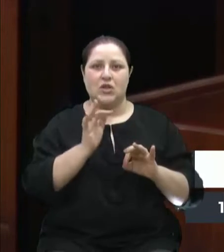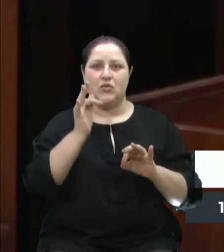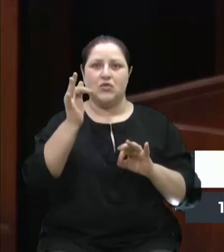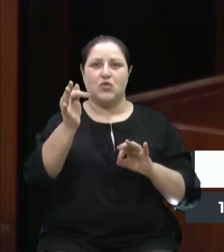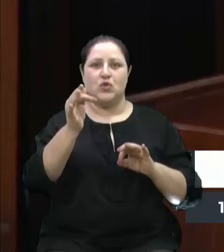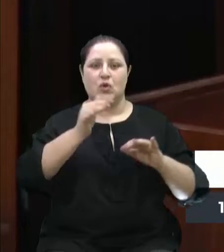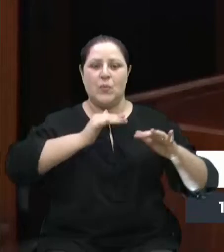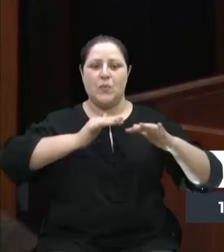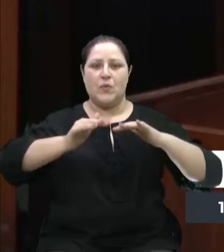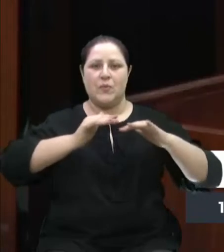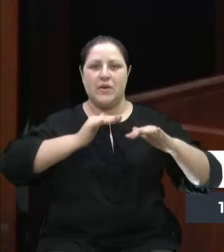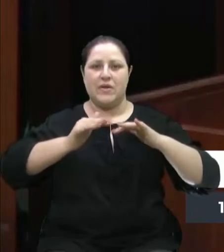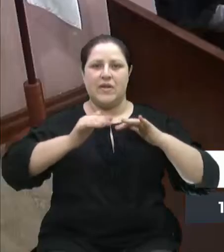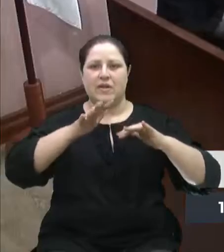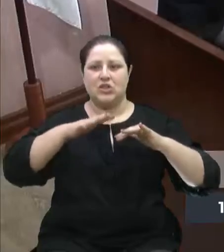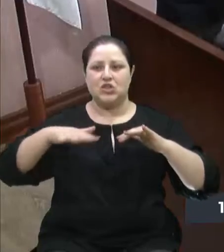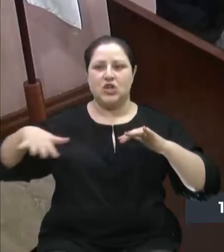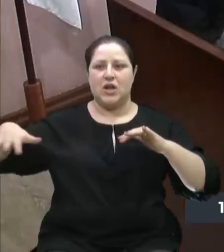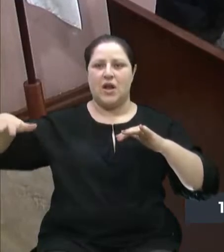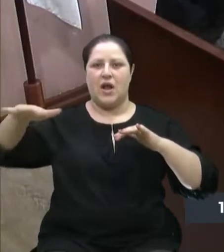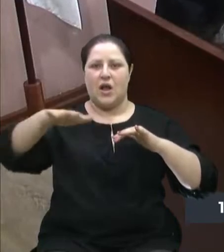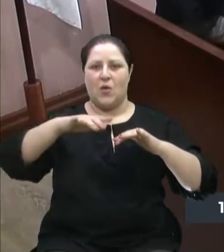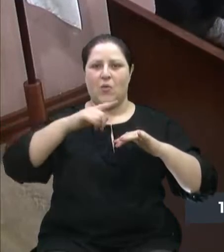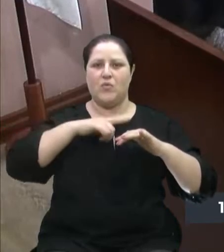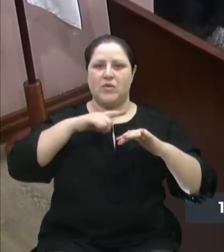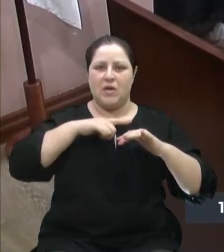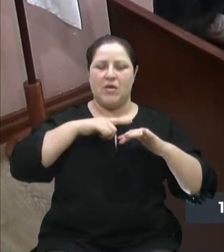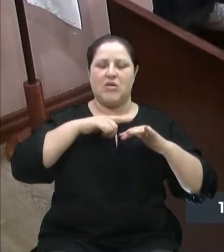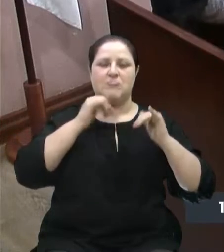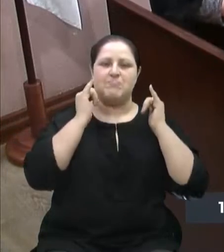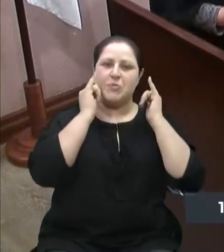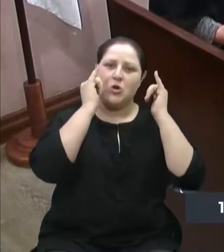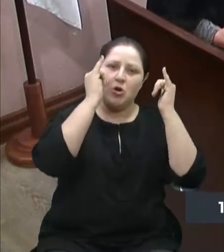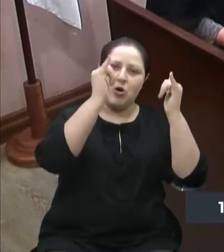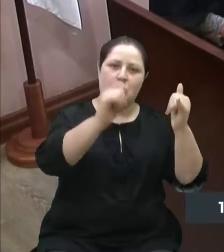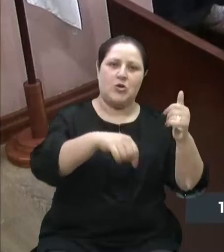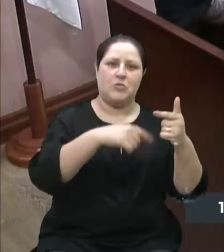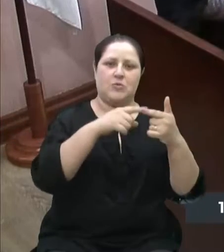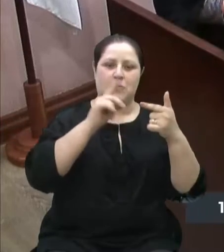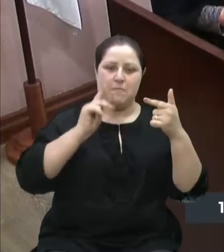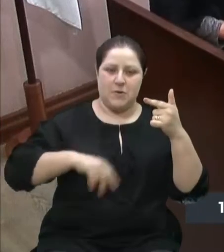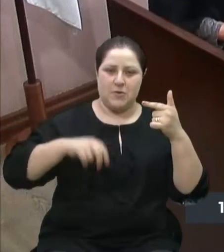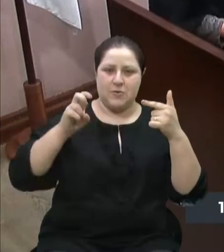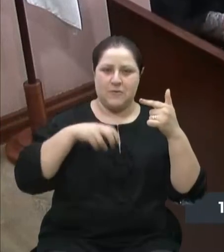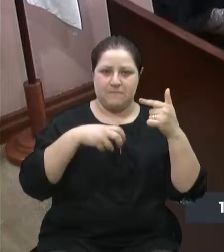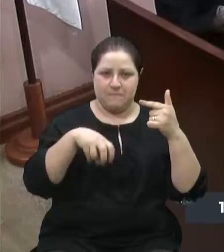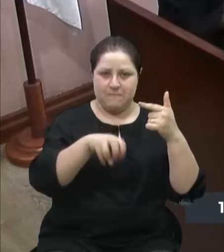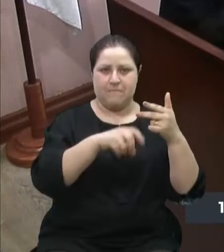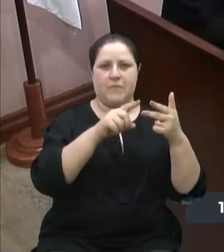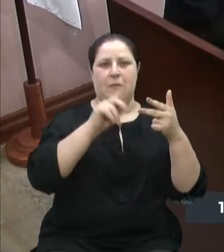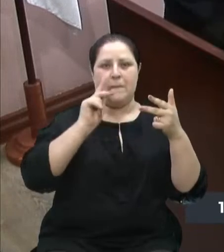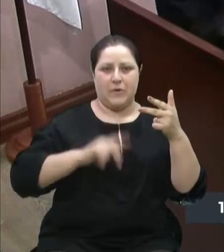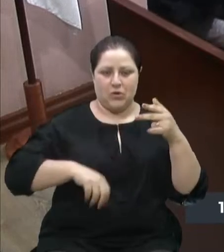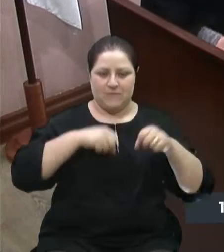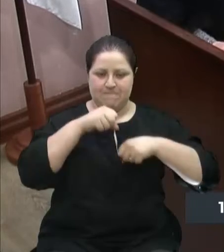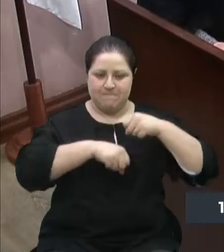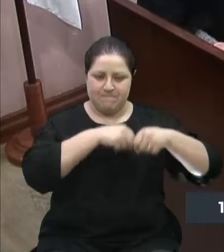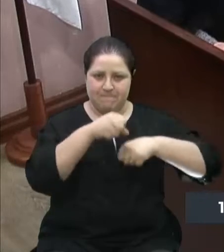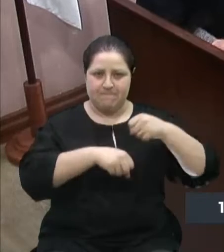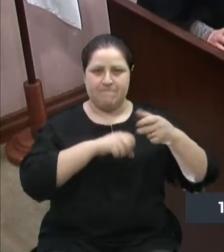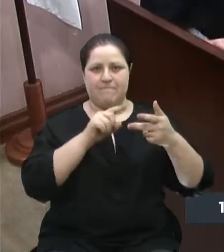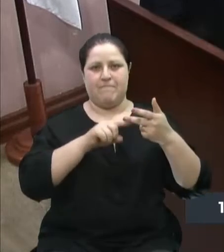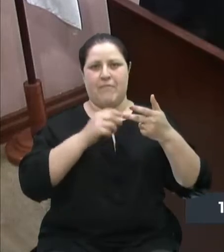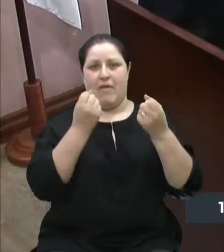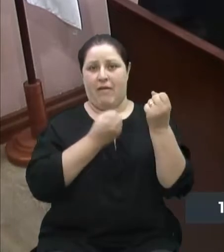a gente sempre pensa no amplo, né, que vai desde o transporte público, pedestre, ciclistas, os